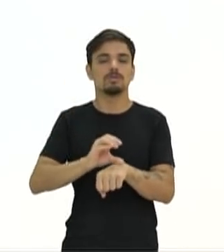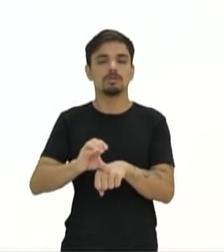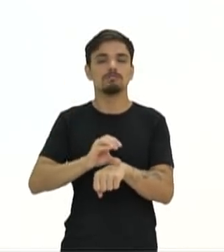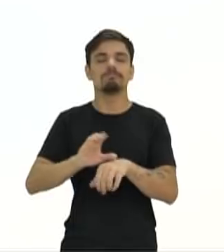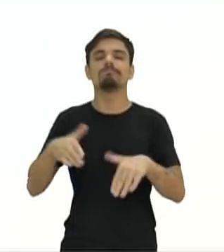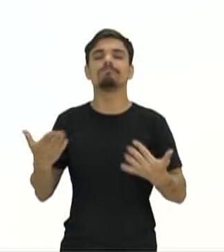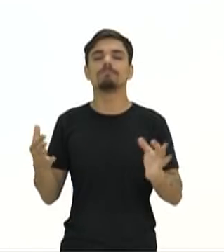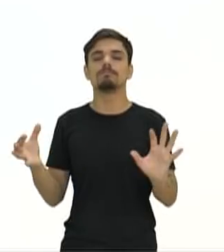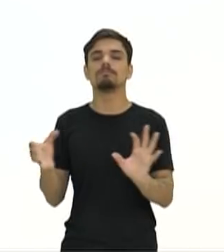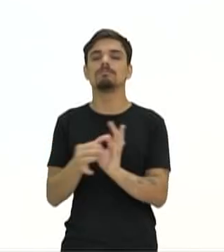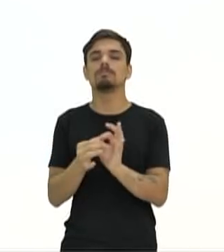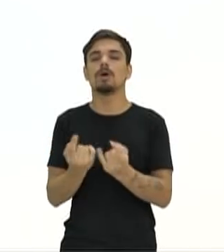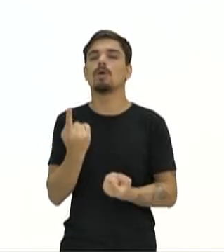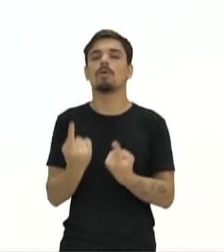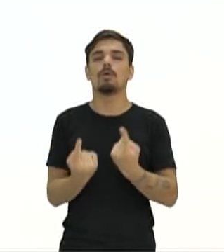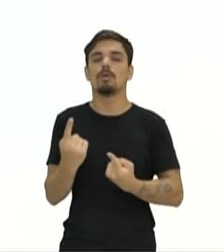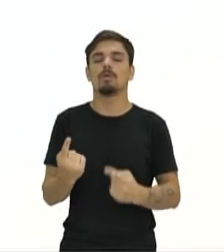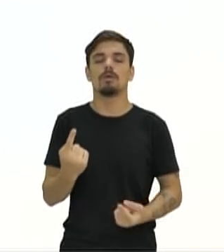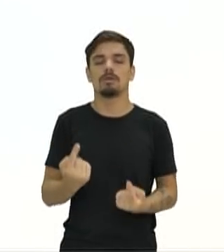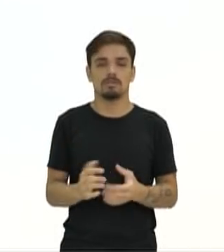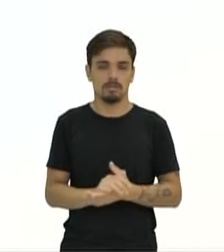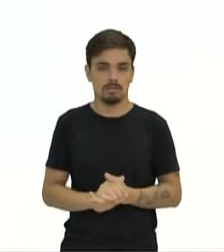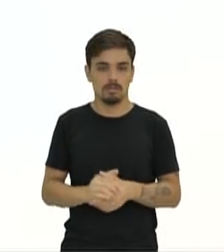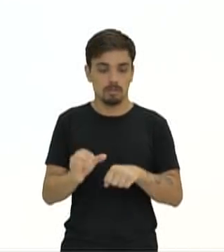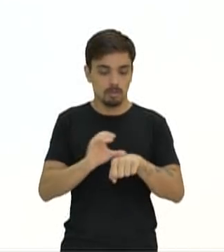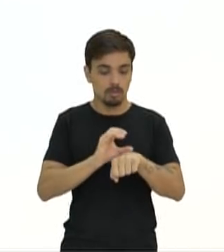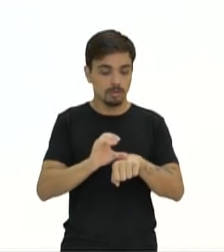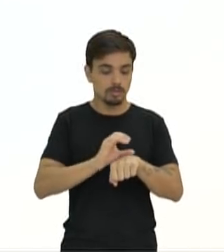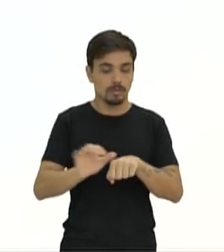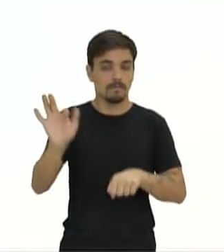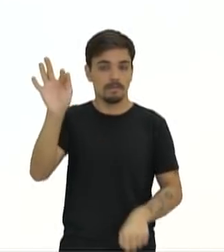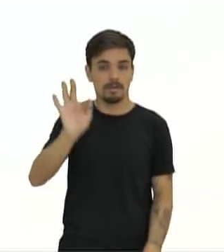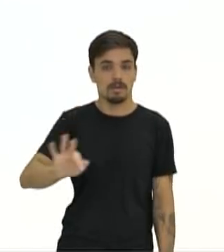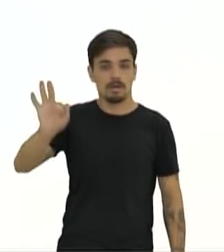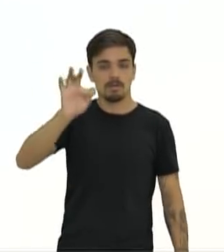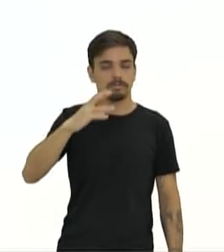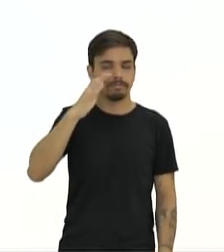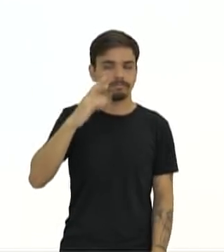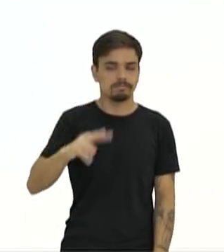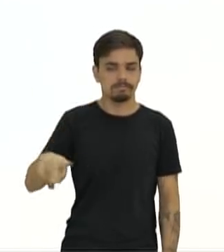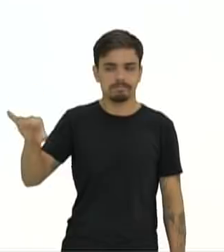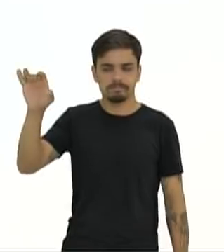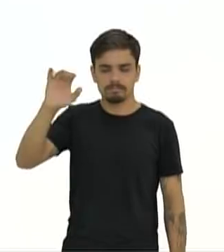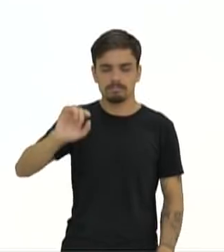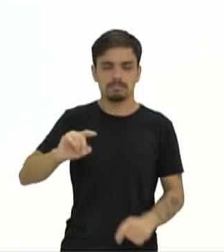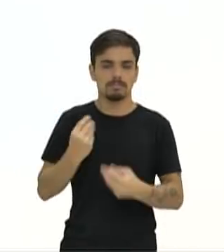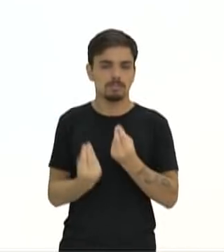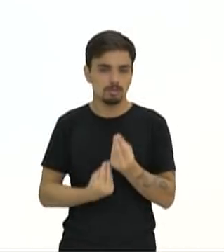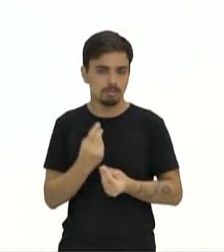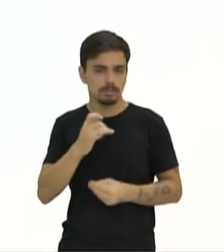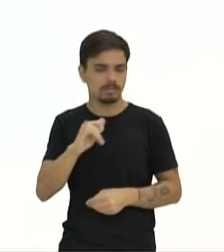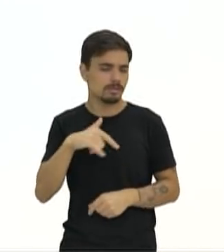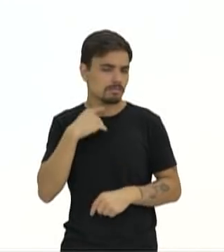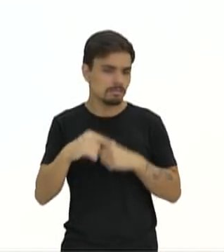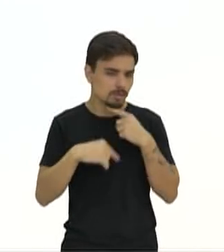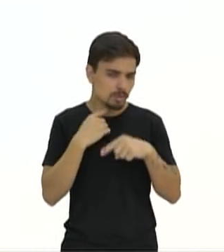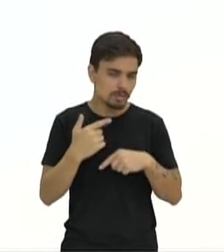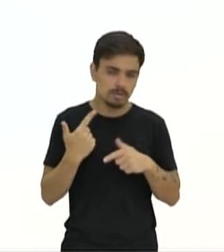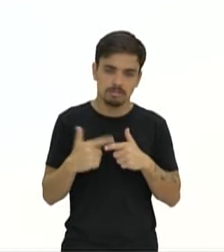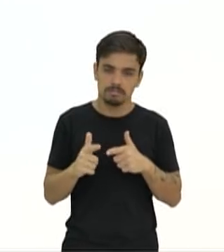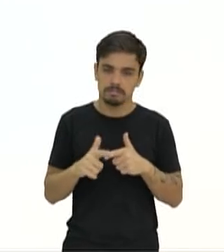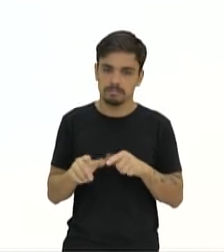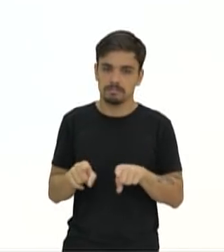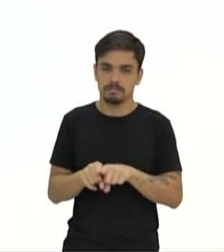E então, a Constituição Federal, visualizem aí a Constituição Federal. Se você não consegue visualizar a